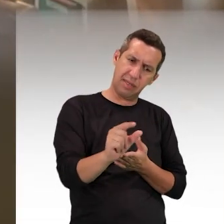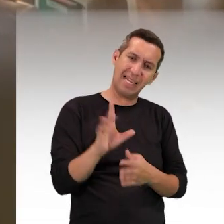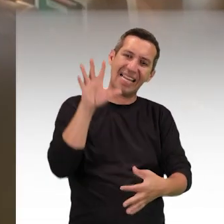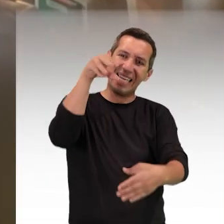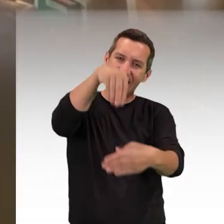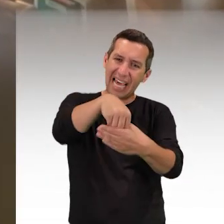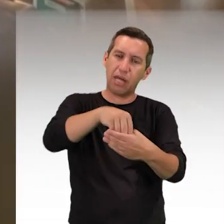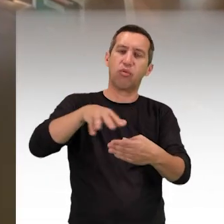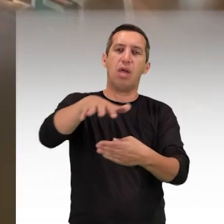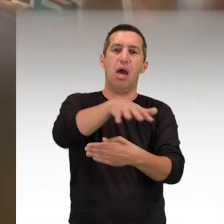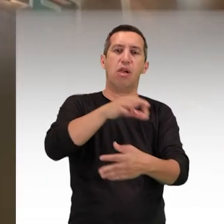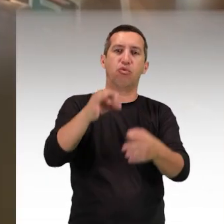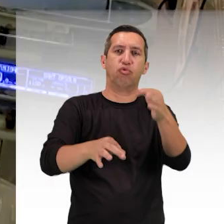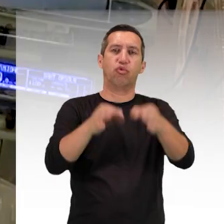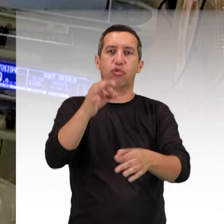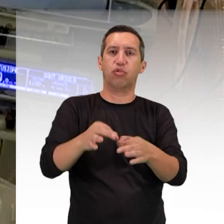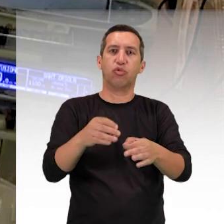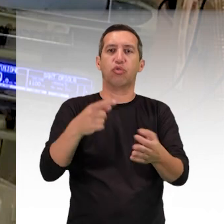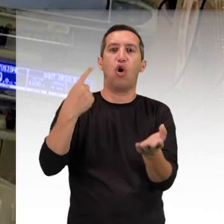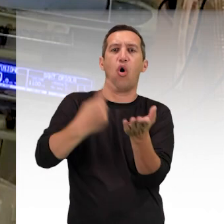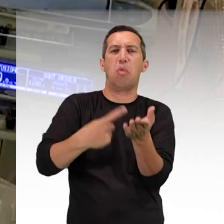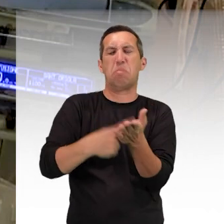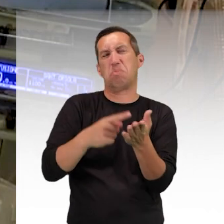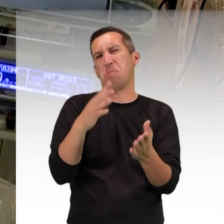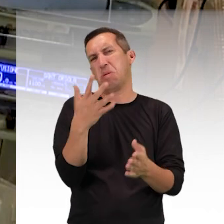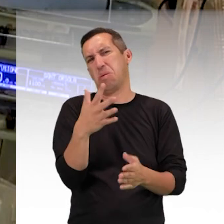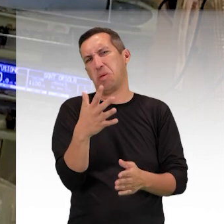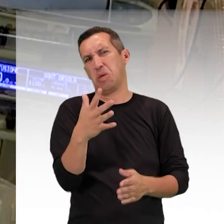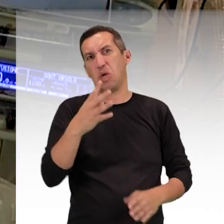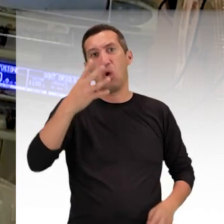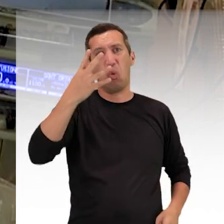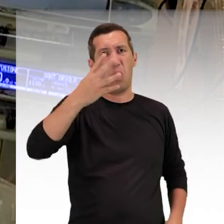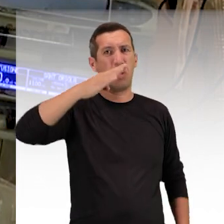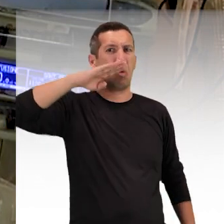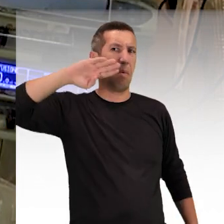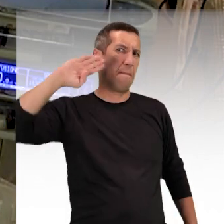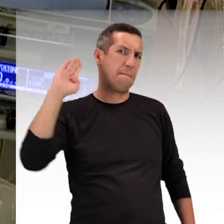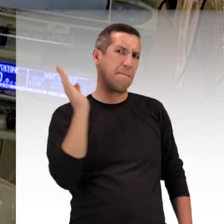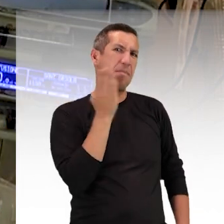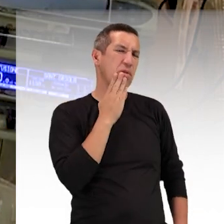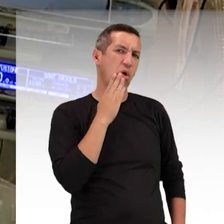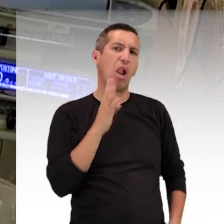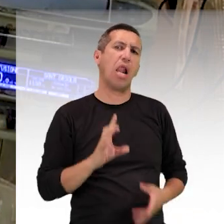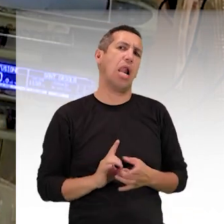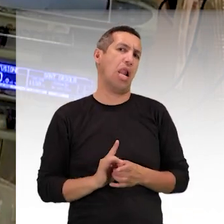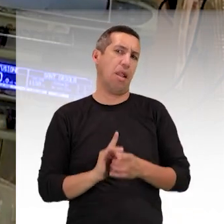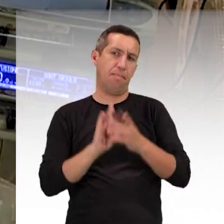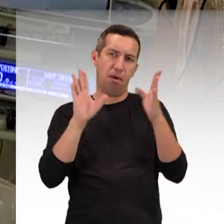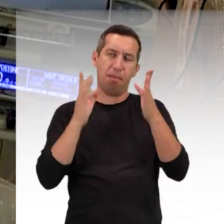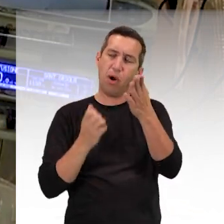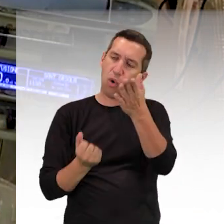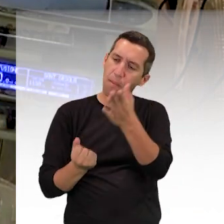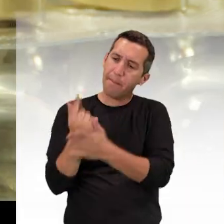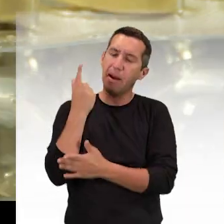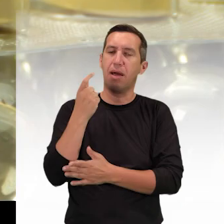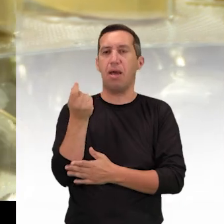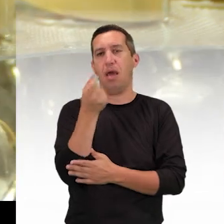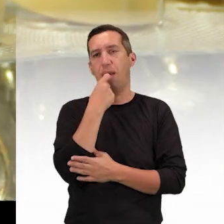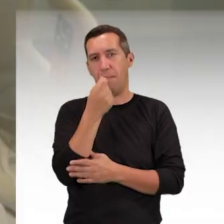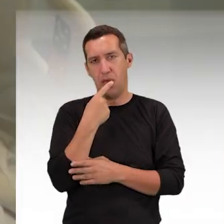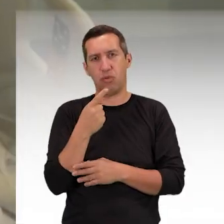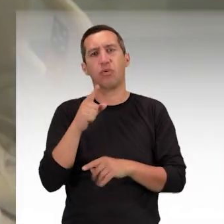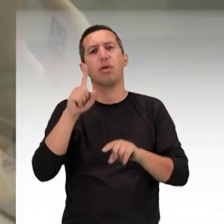juízo previstos em acordos. Com isso, um total de mais de 4 bilhões de reais foram liberados para a compra de